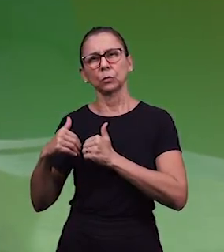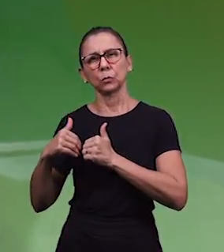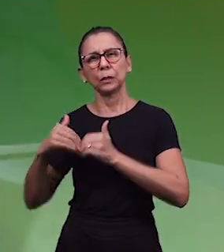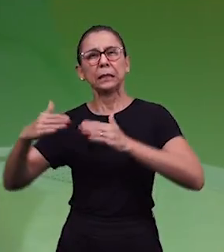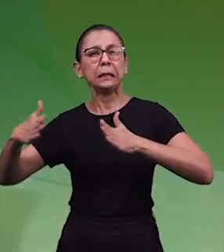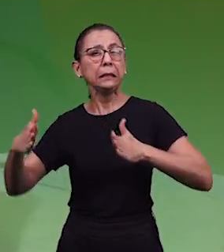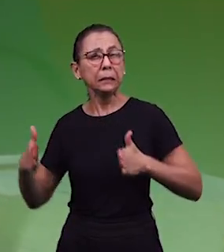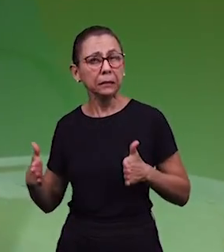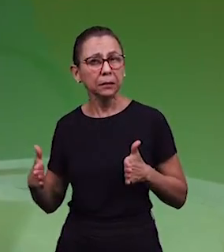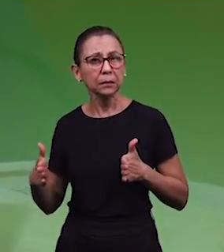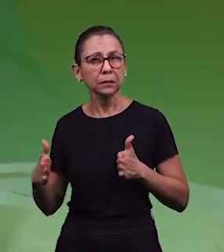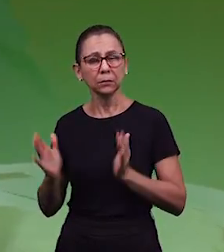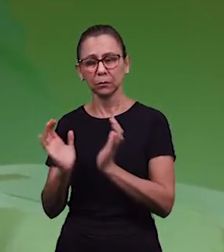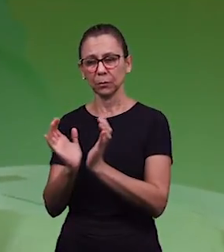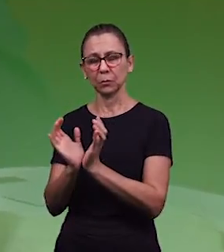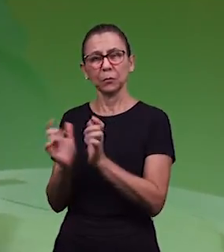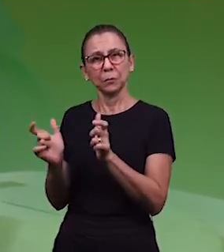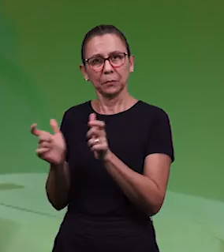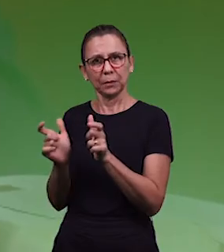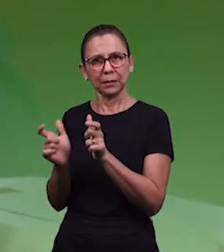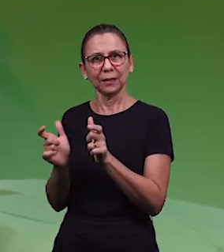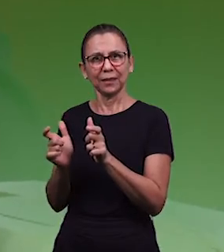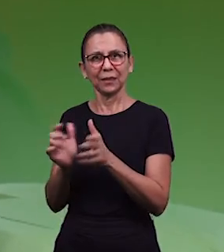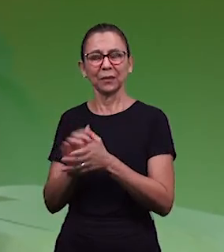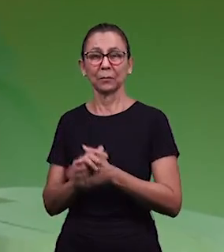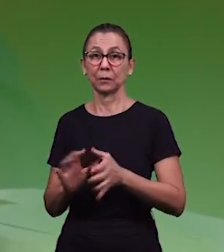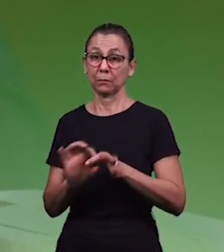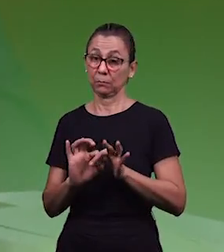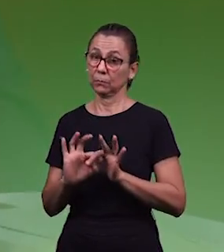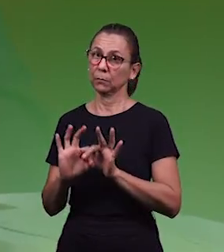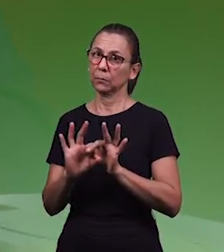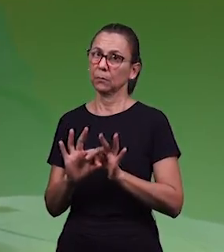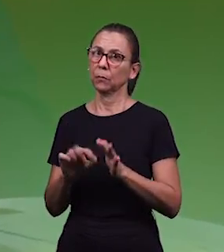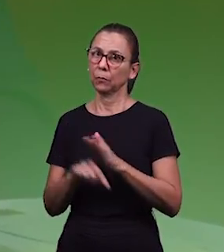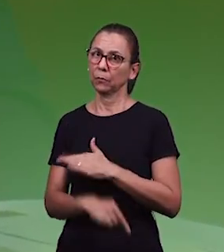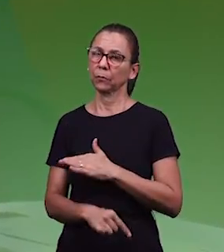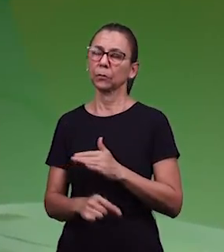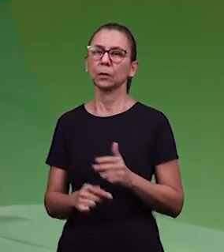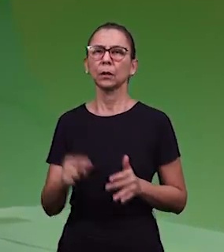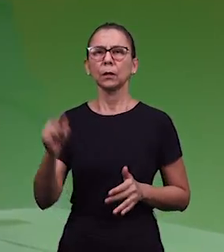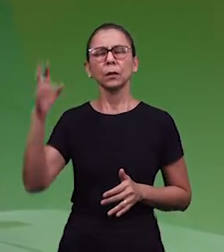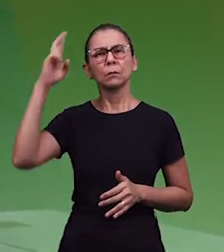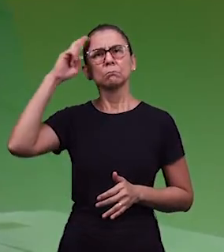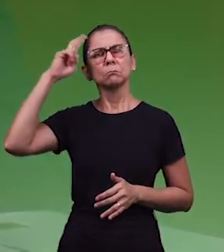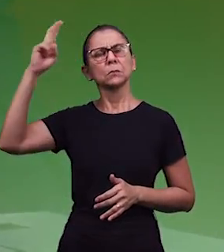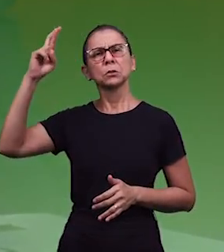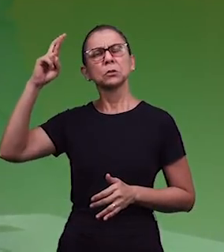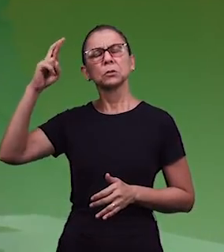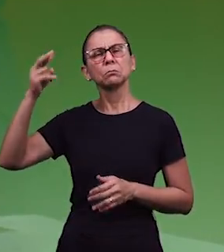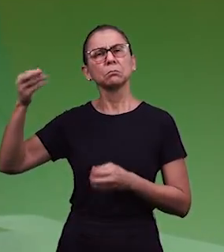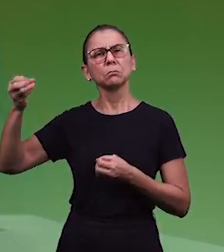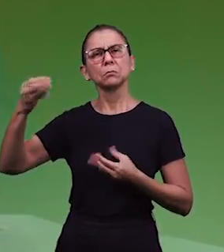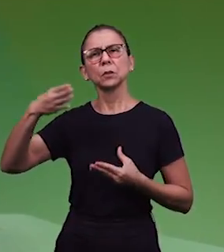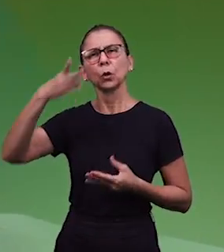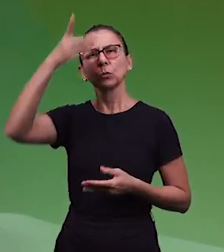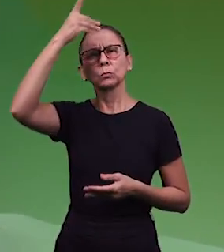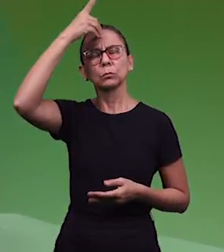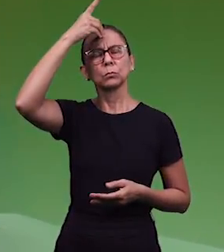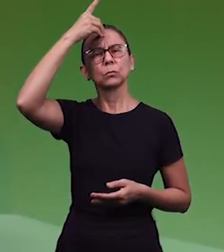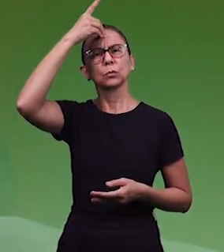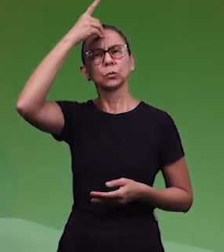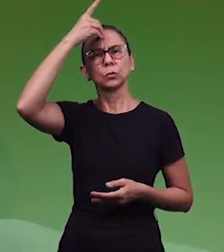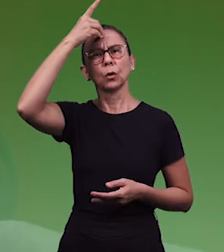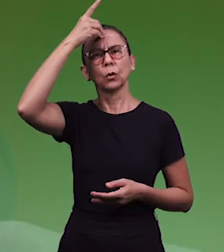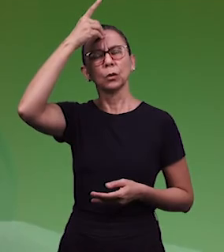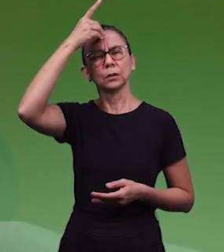uma comunhão muito grande, né? O Senhor concedeu dons, algumas vezes, não foi uma vez só, inclusive na igreja